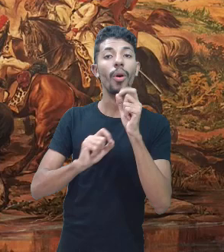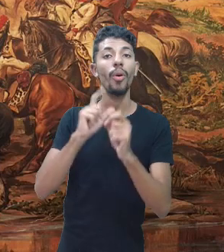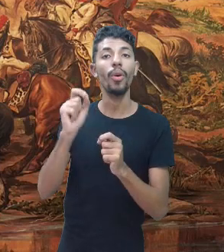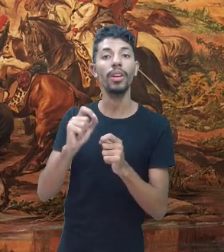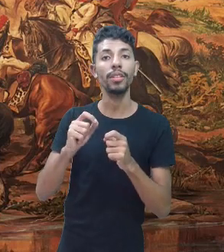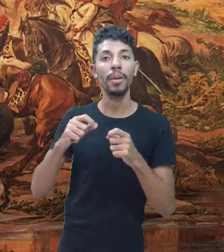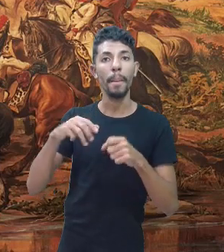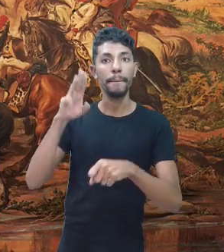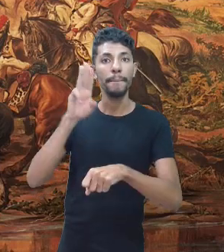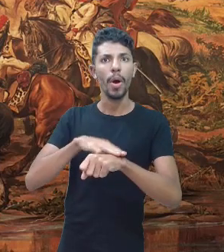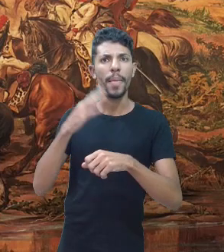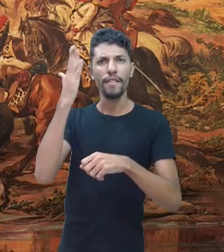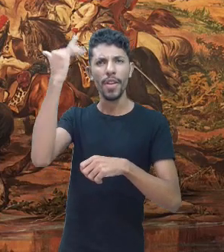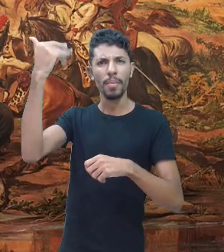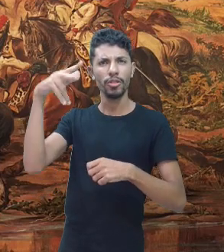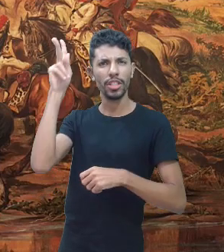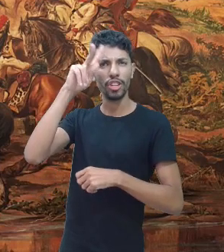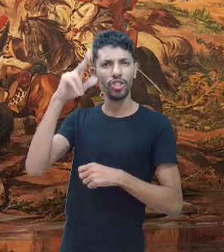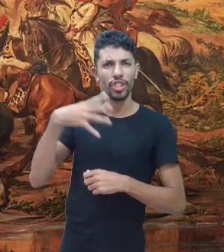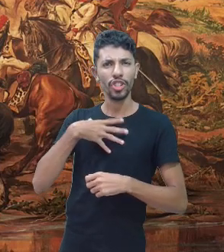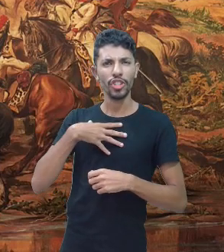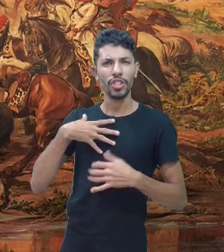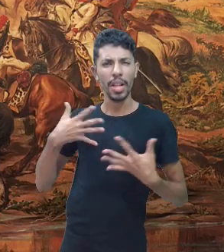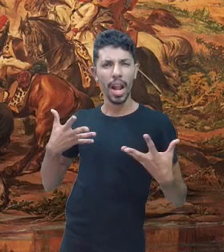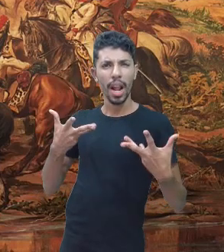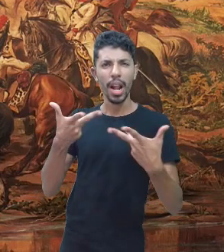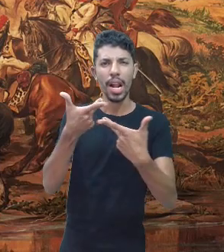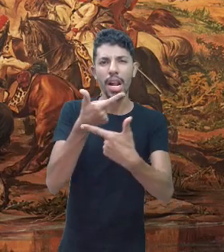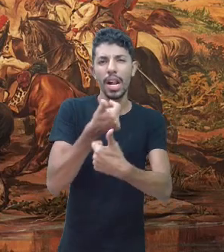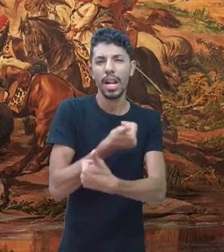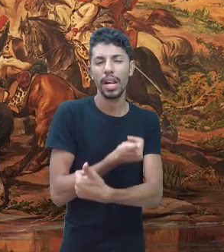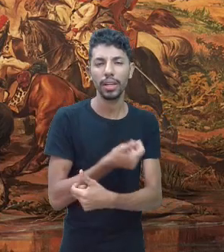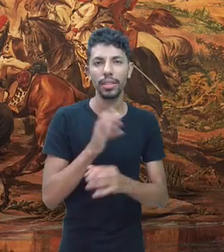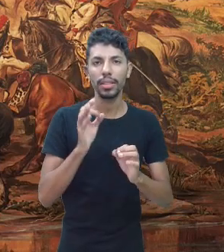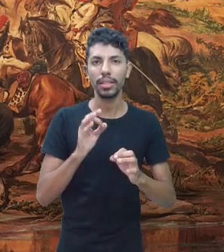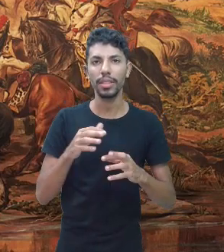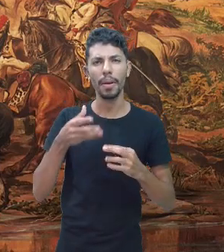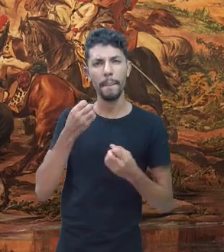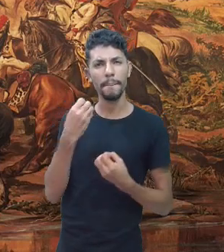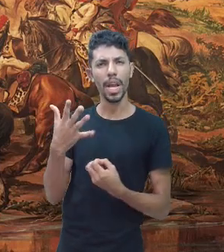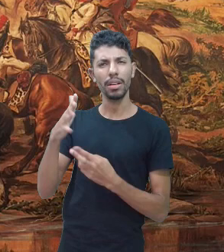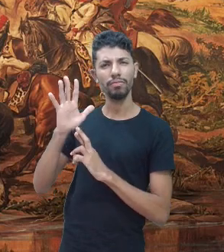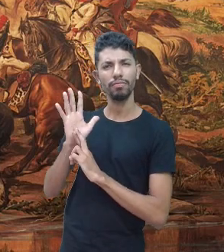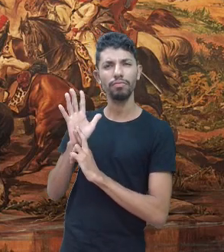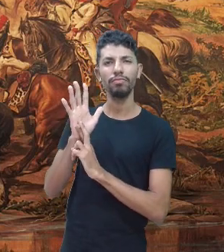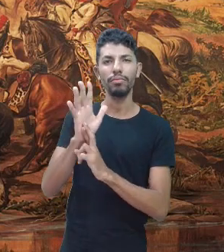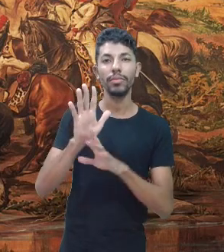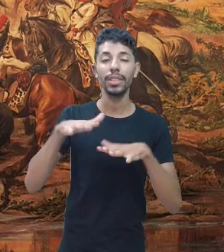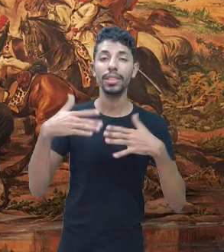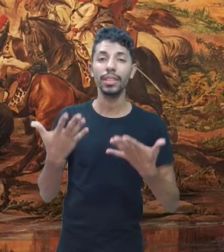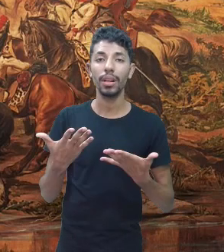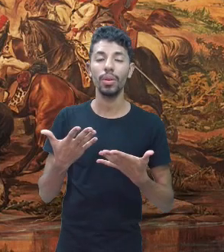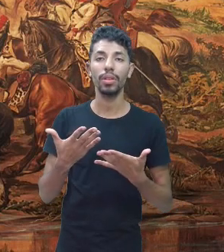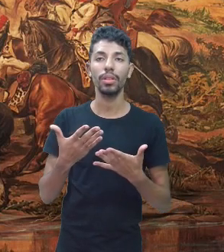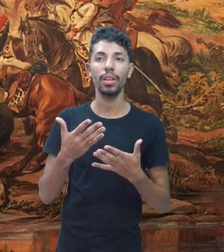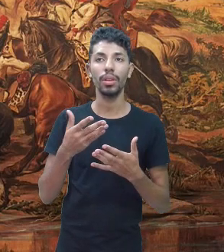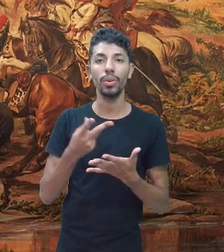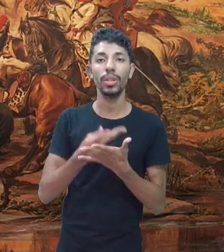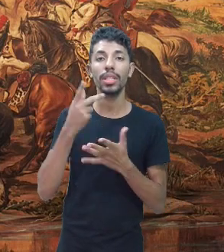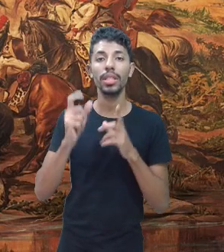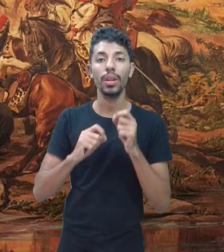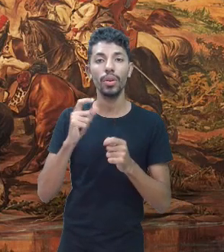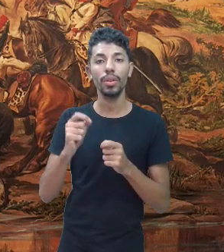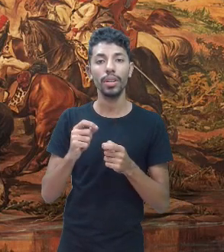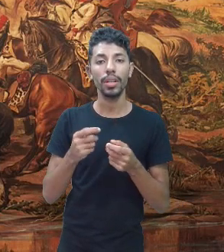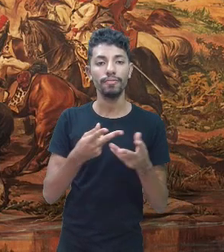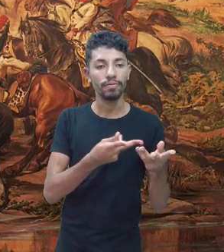momentos da história de forma sensacional, enfim, bem representada. Então, quando Pedro Américo recebeu o convite de